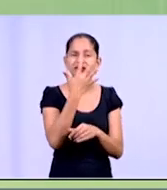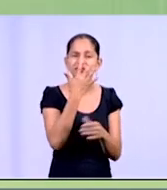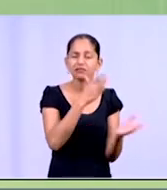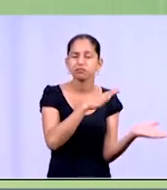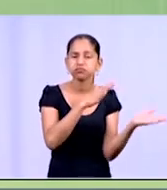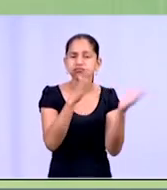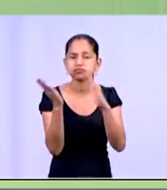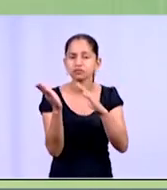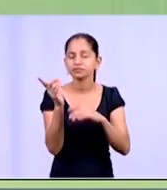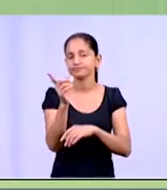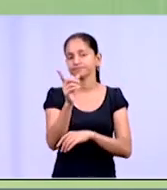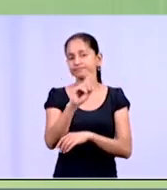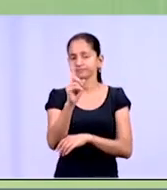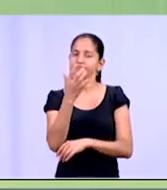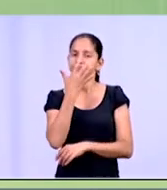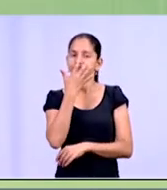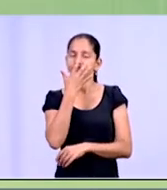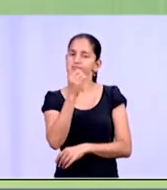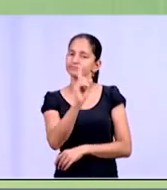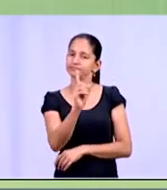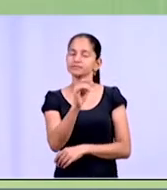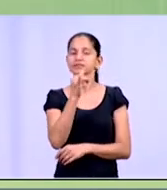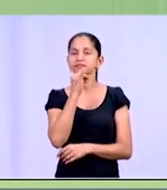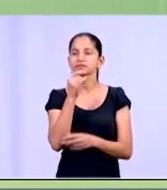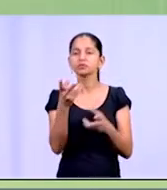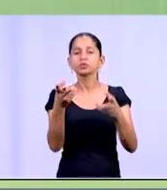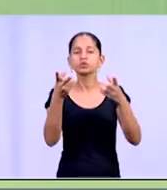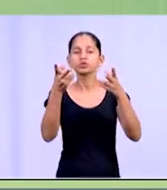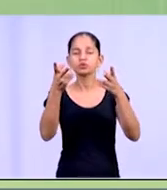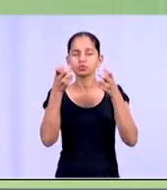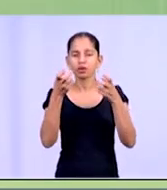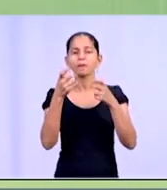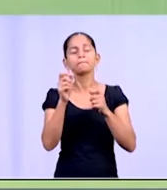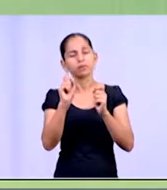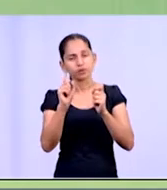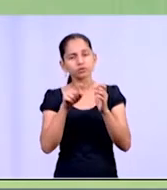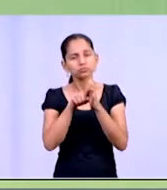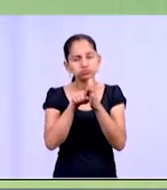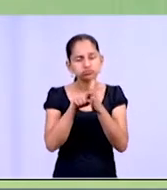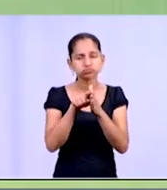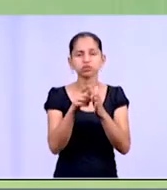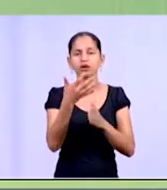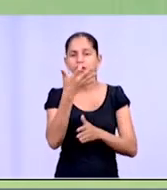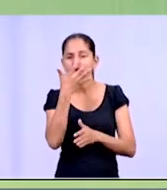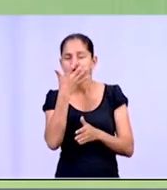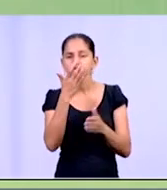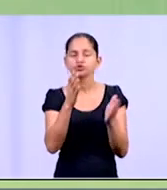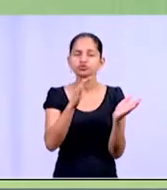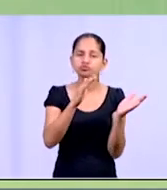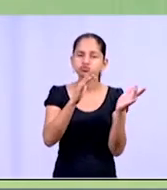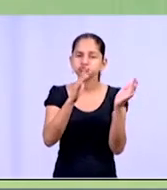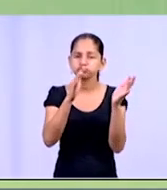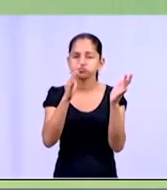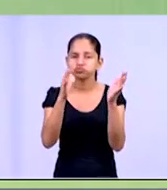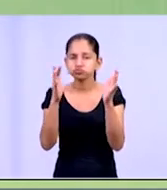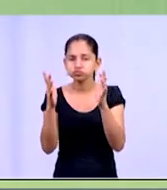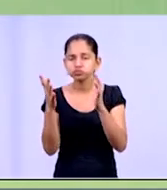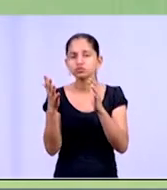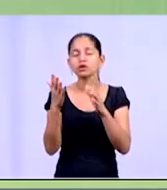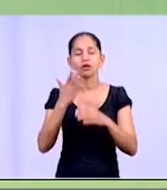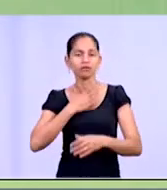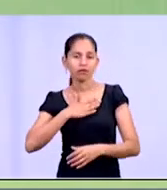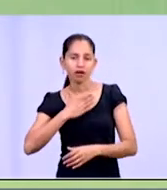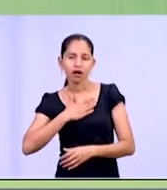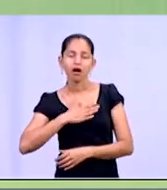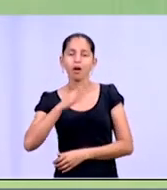Nerds, né? Esse Triunfo dos Nerds está nesse site do YouTube, vocês podem depois consultar com calma lá no